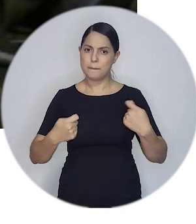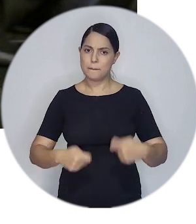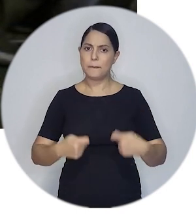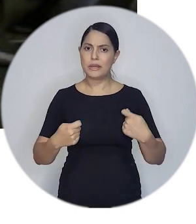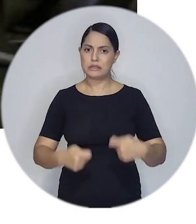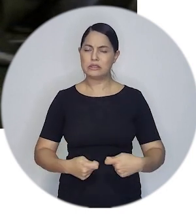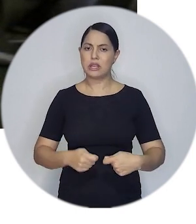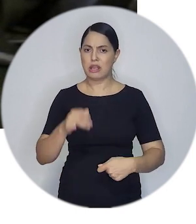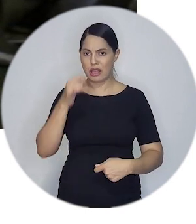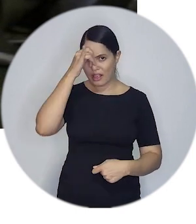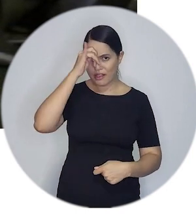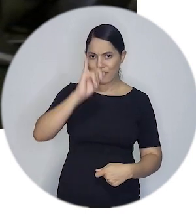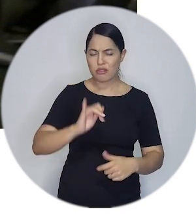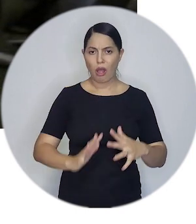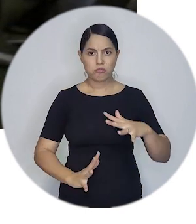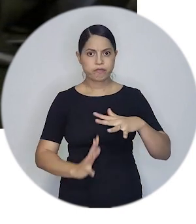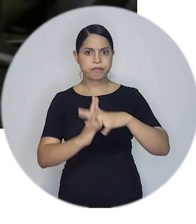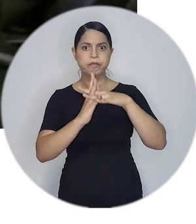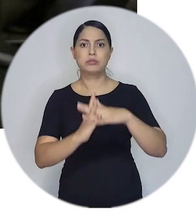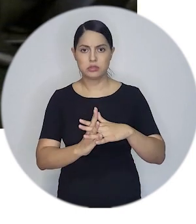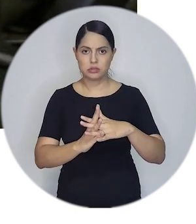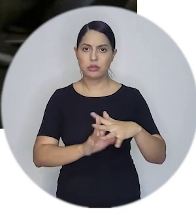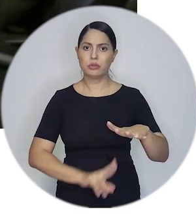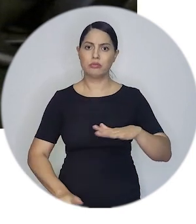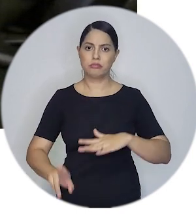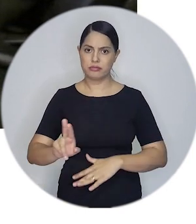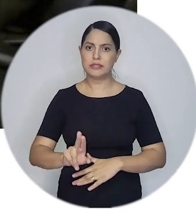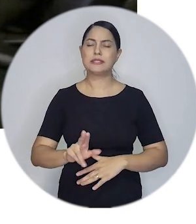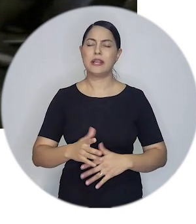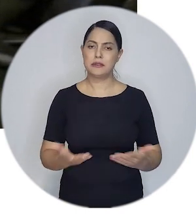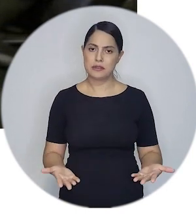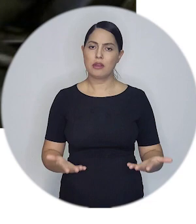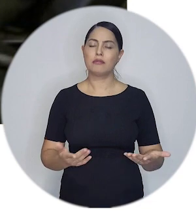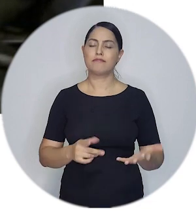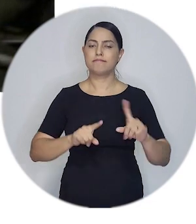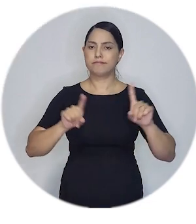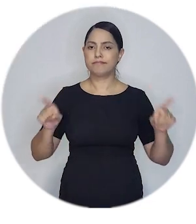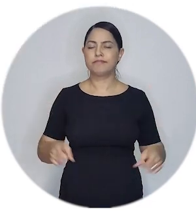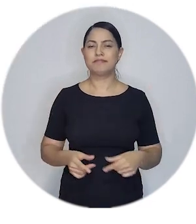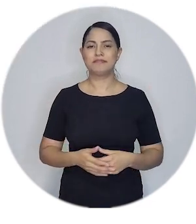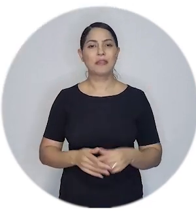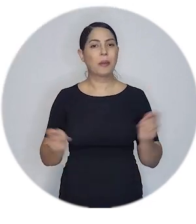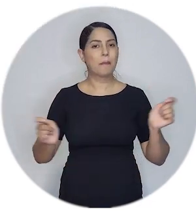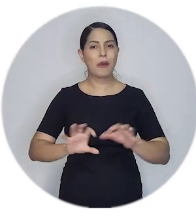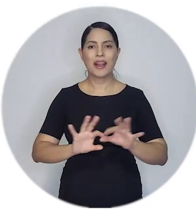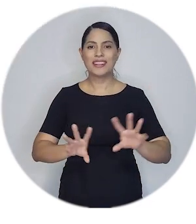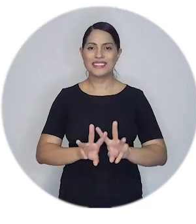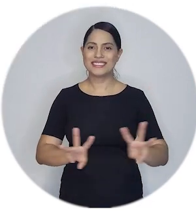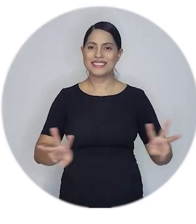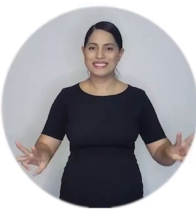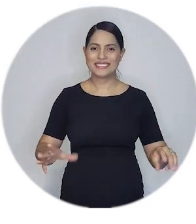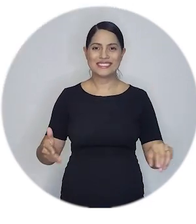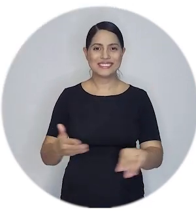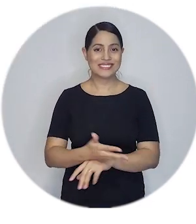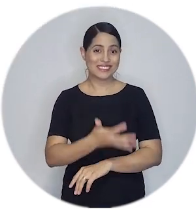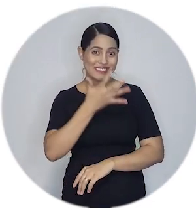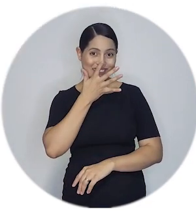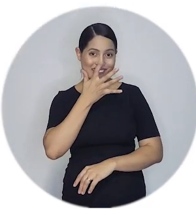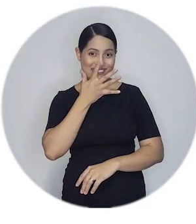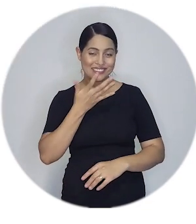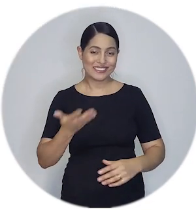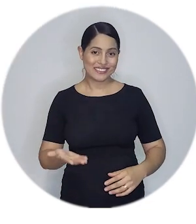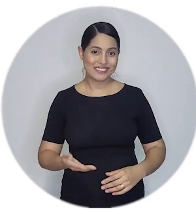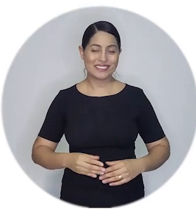ensino profissional e parar o sucateamento do ensino superior. Fecha aspas. Essas e outras notícias você encontra lá no site